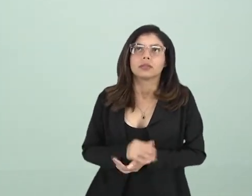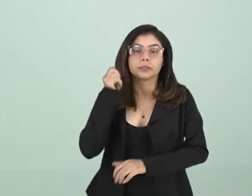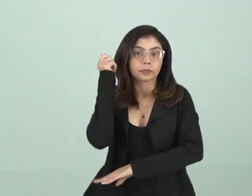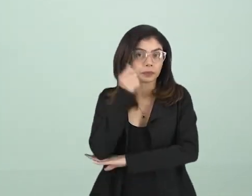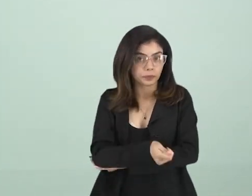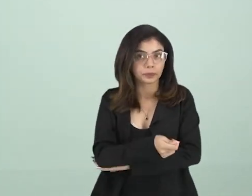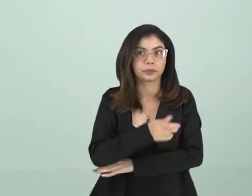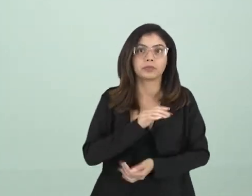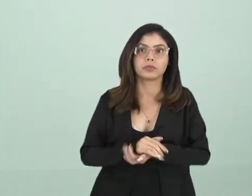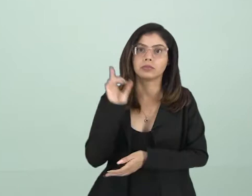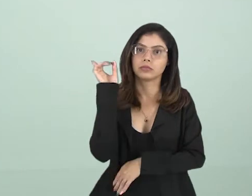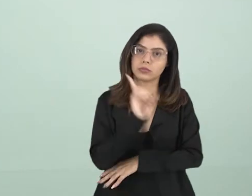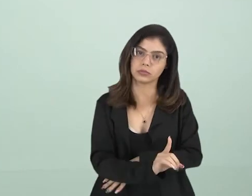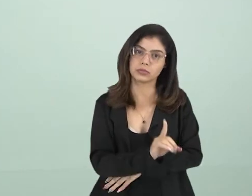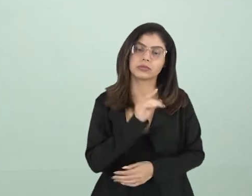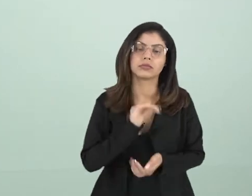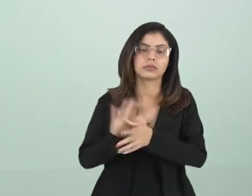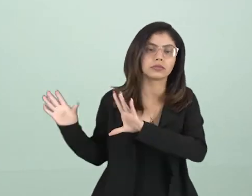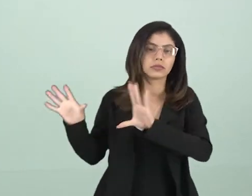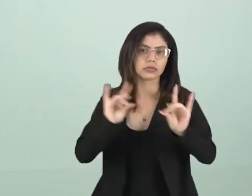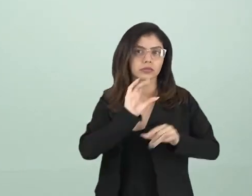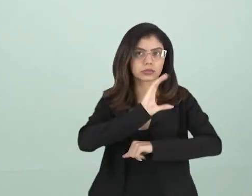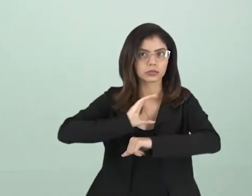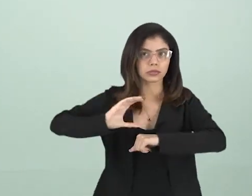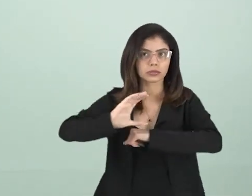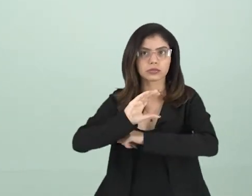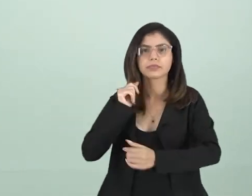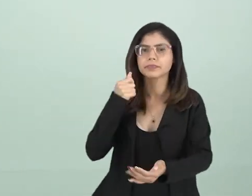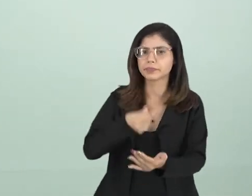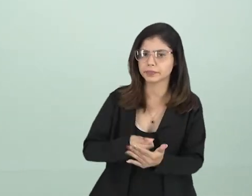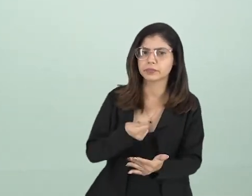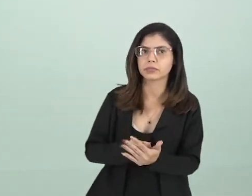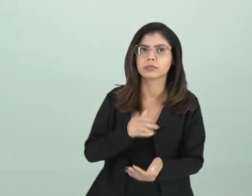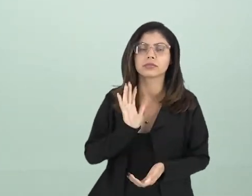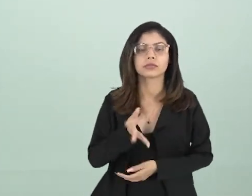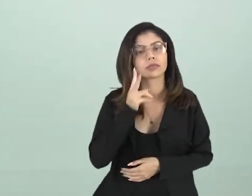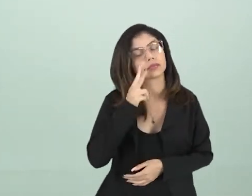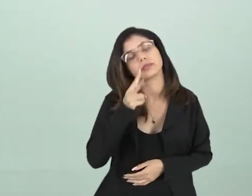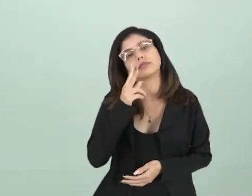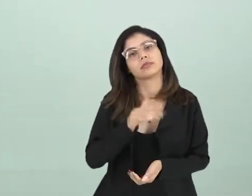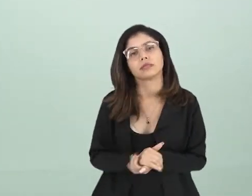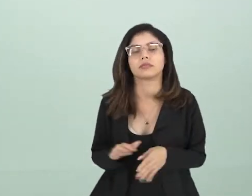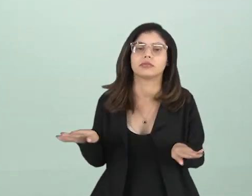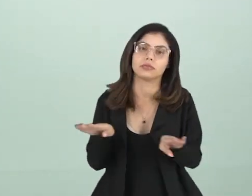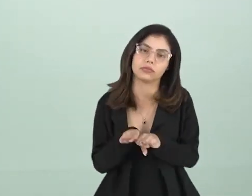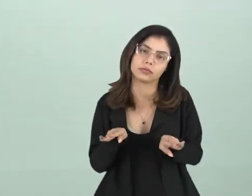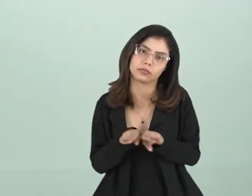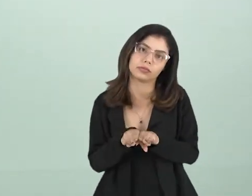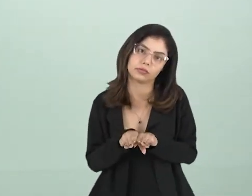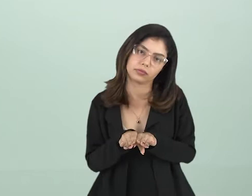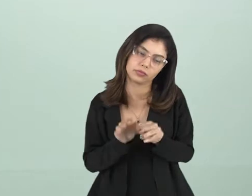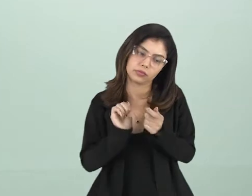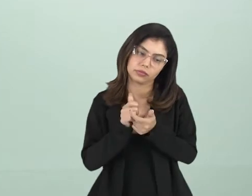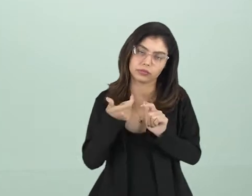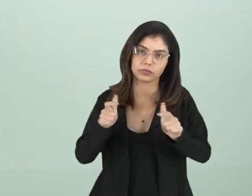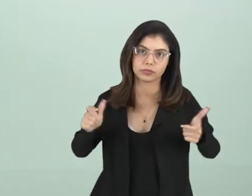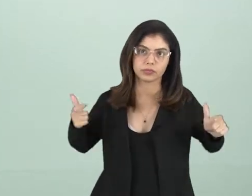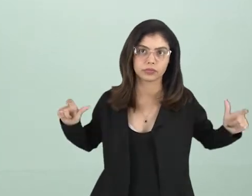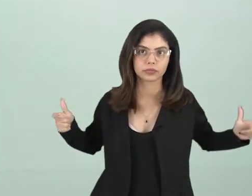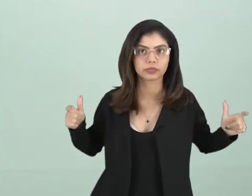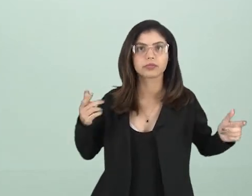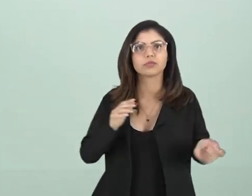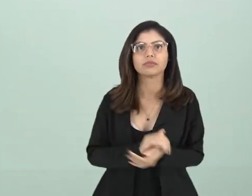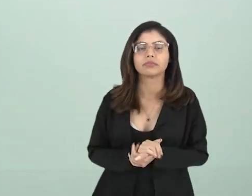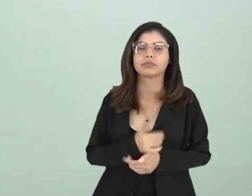direitos, a trazer uma Constituição bem pesada que a gente vai ver já já, ele ampliou aí